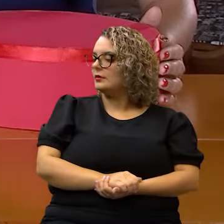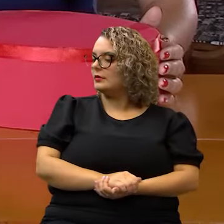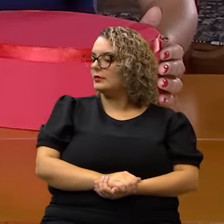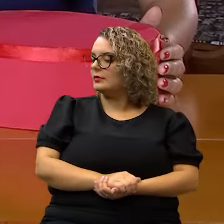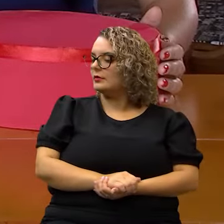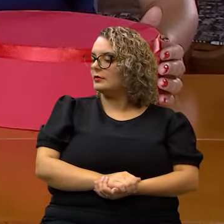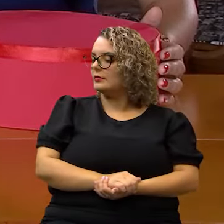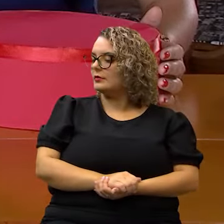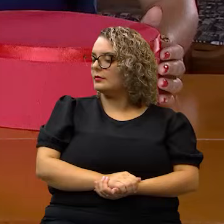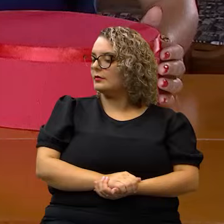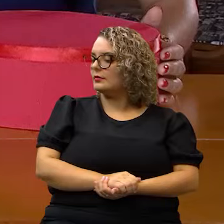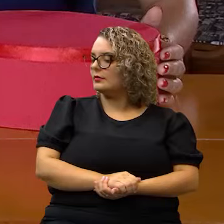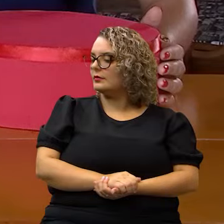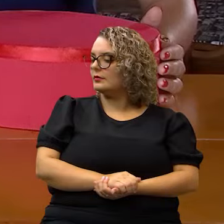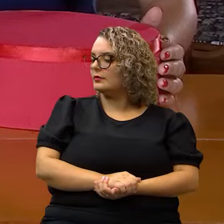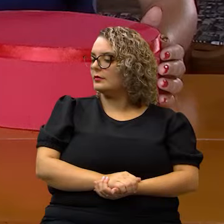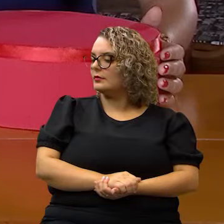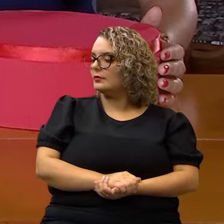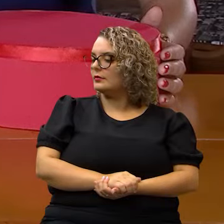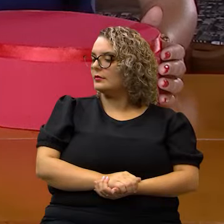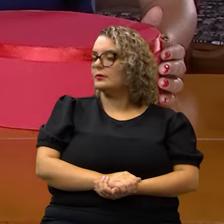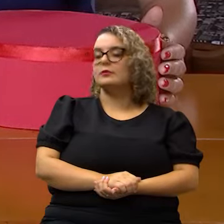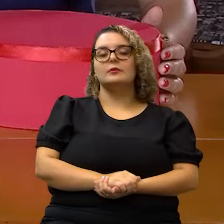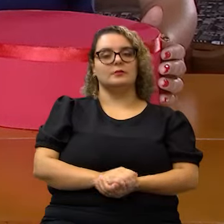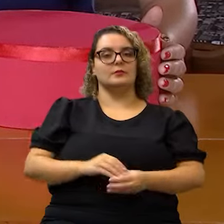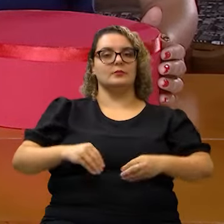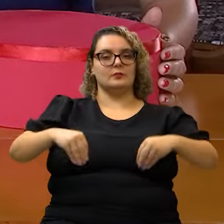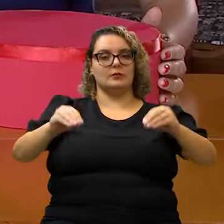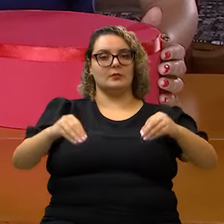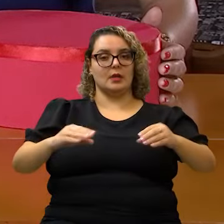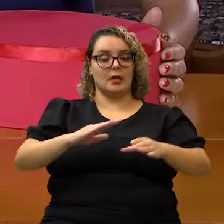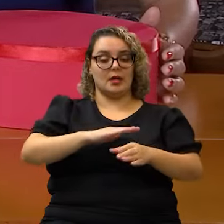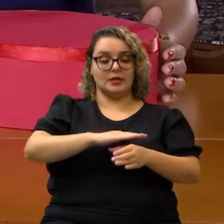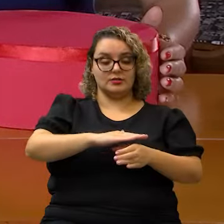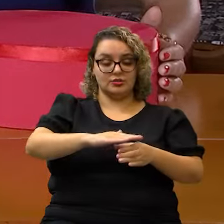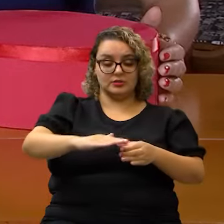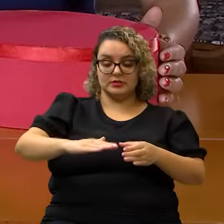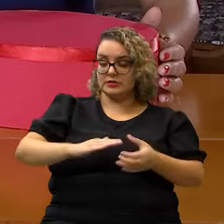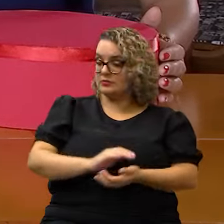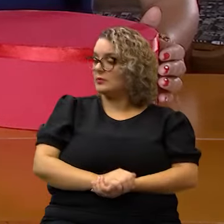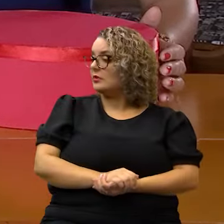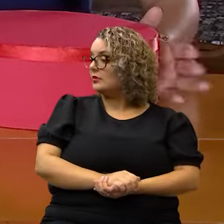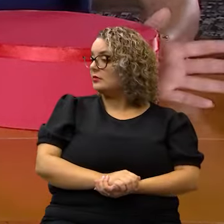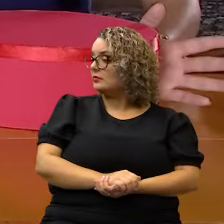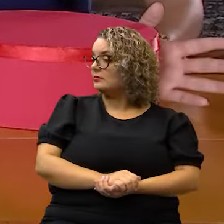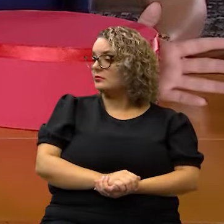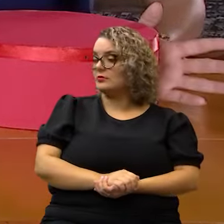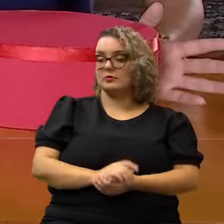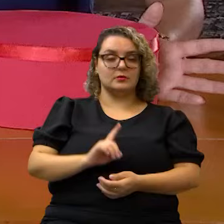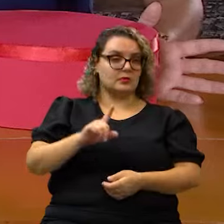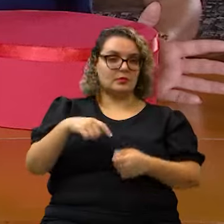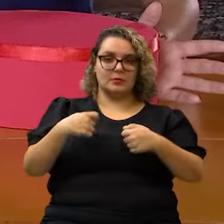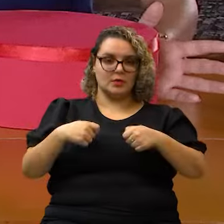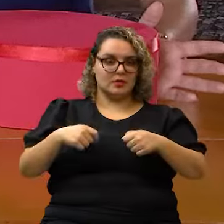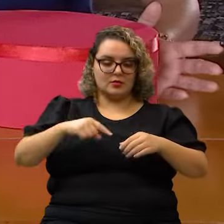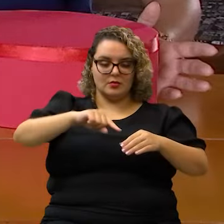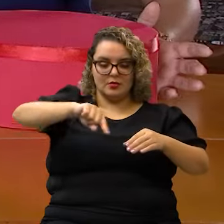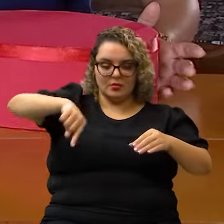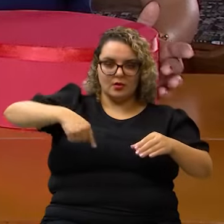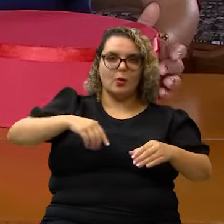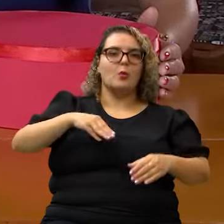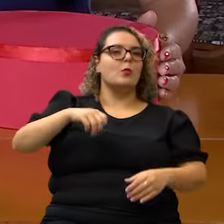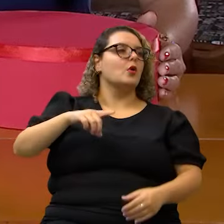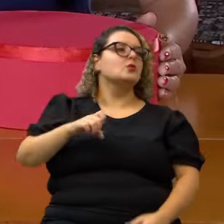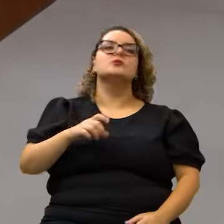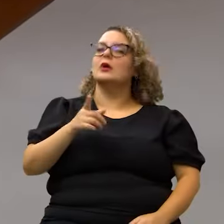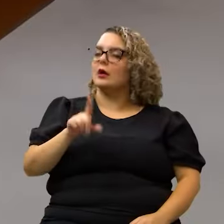pegar o EVA e cobrir a parte de cima do bolo. Então essa parte aqui não adianta nem tirar molde? Não, não adianta, porque